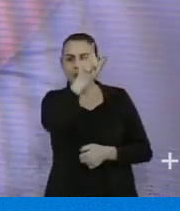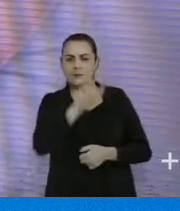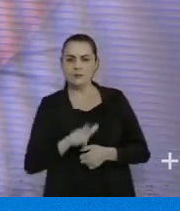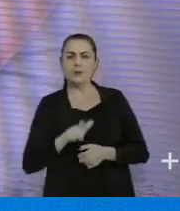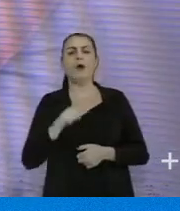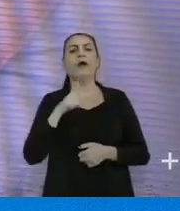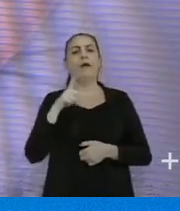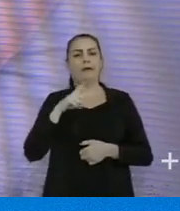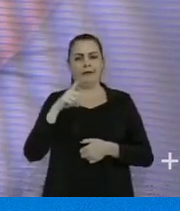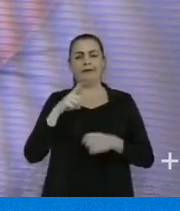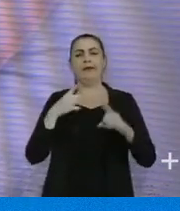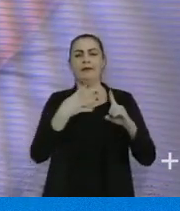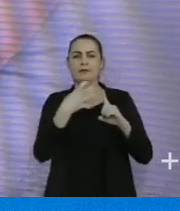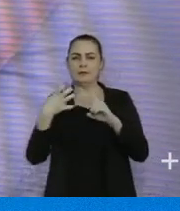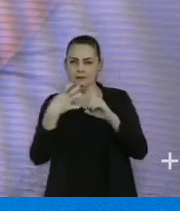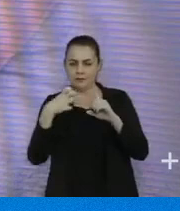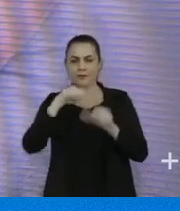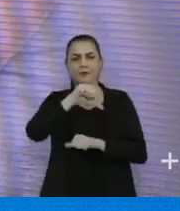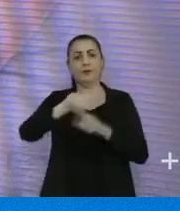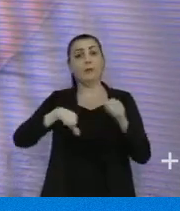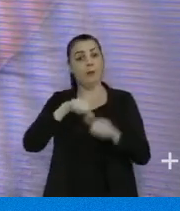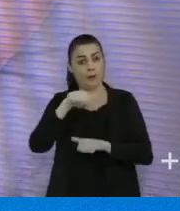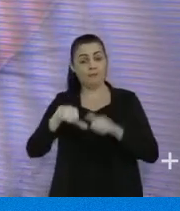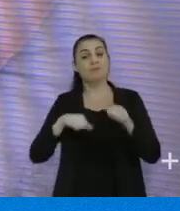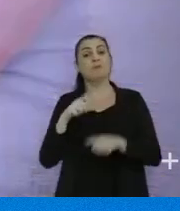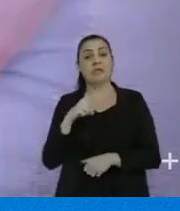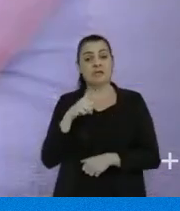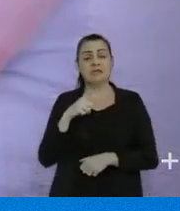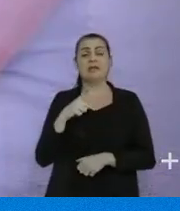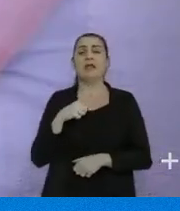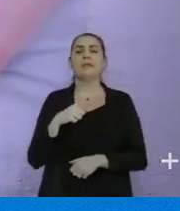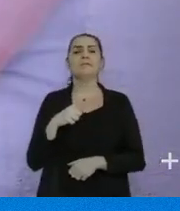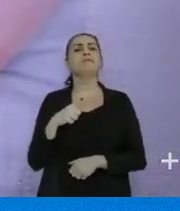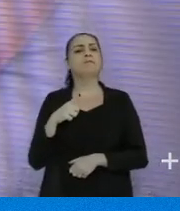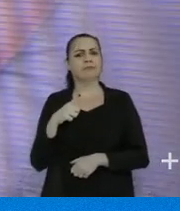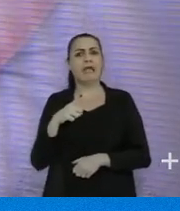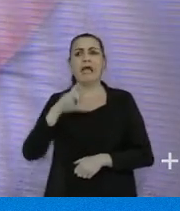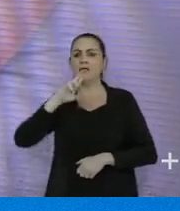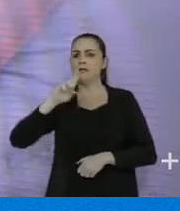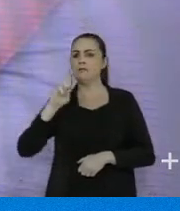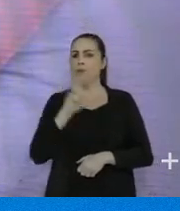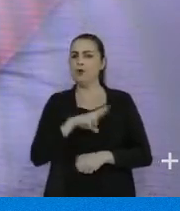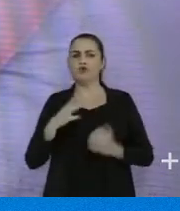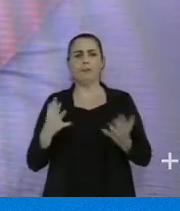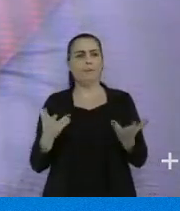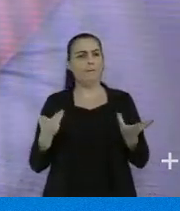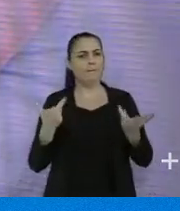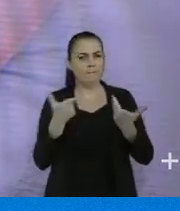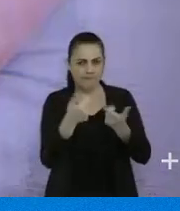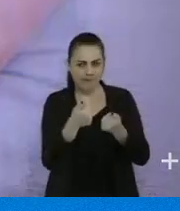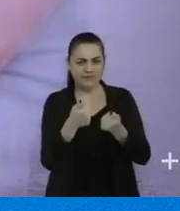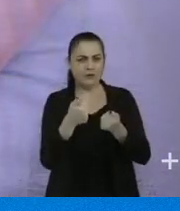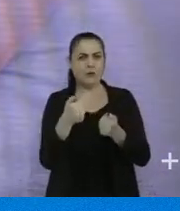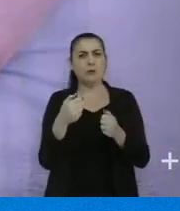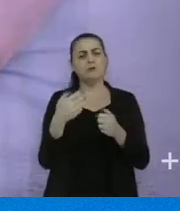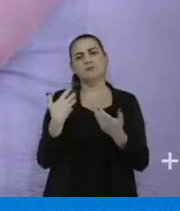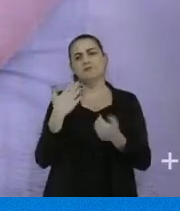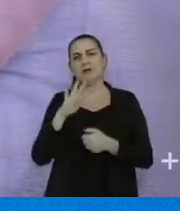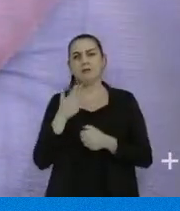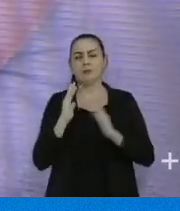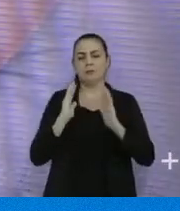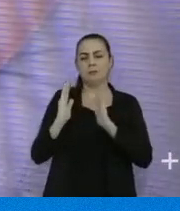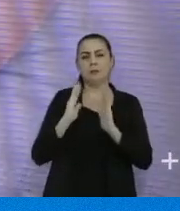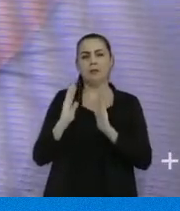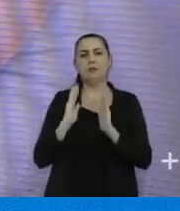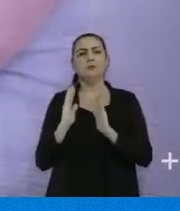muito grande de casos em uso e as respostas são fantásticas. Ao longo de um período de uso e de perda